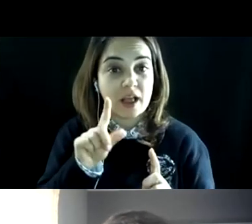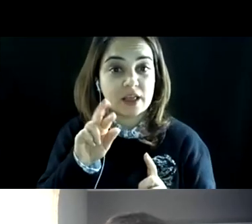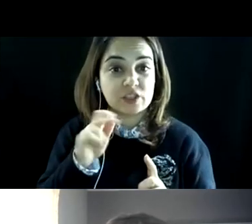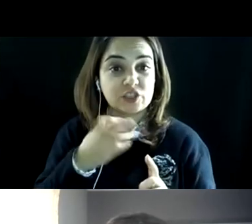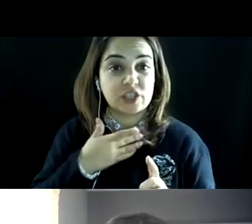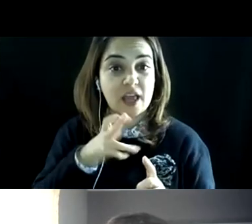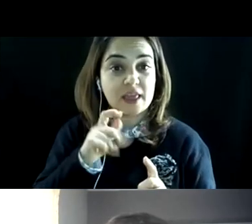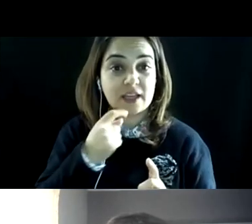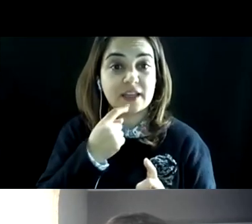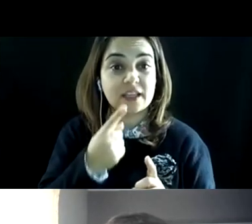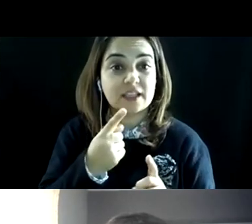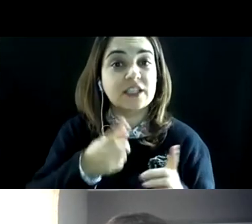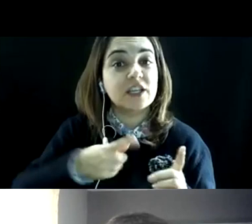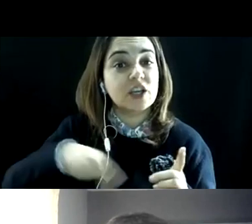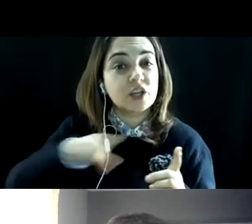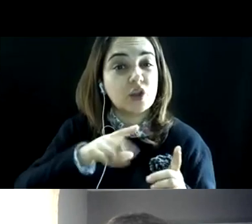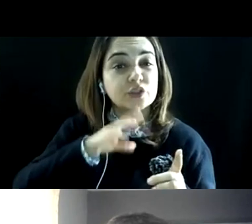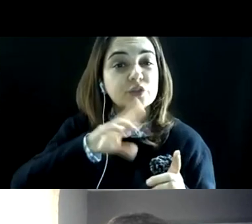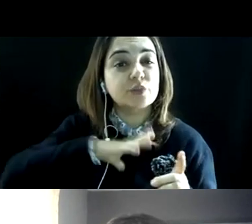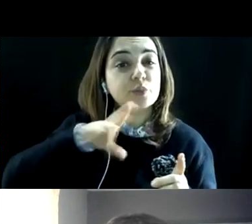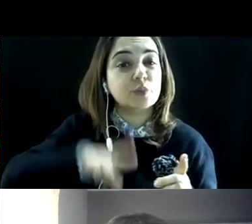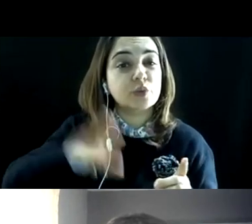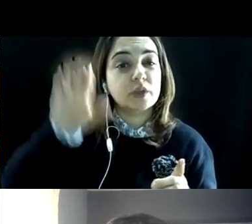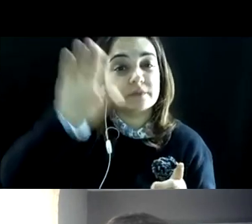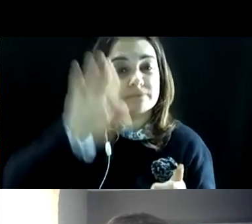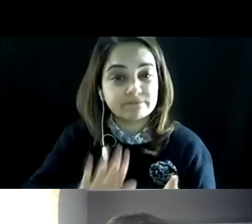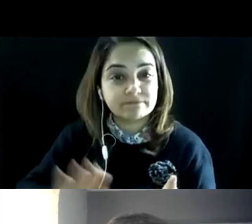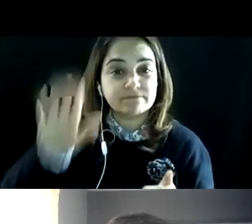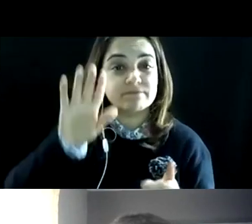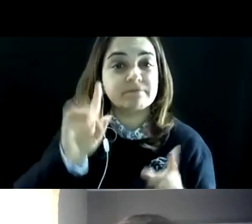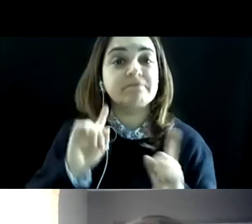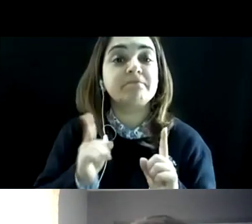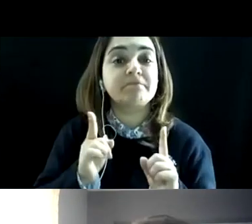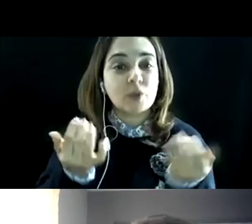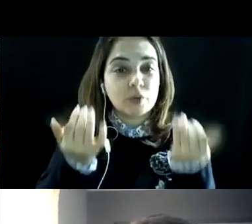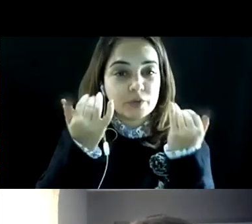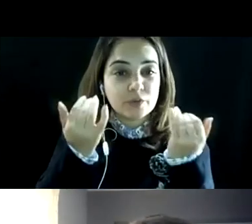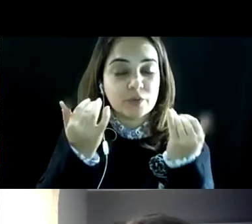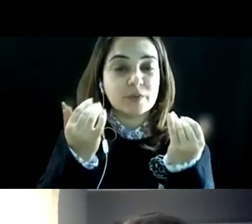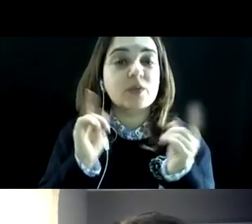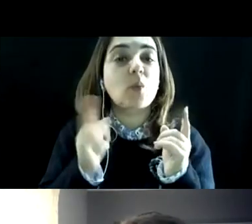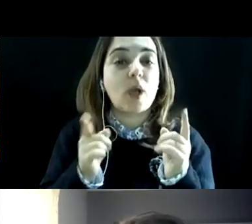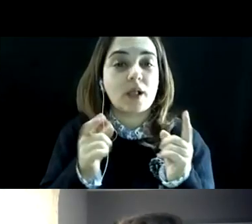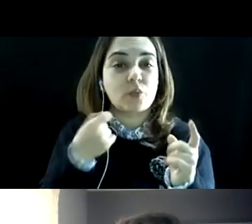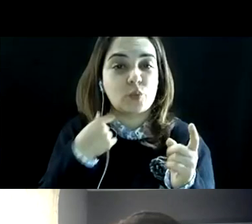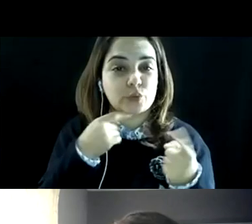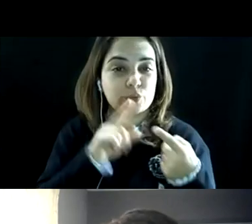amostra, o que temos pelo país todo são cursos de informática, hotelaria,